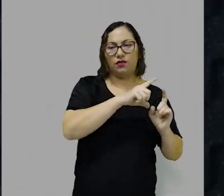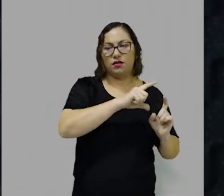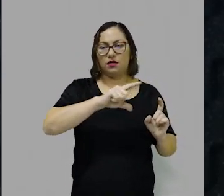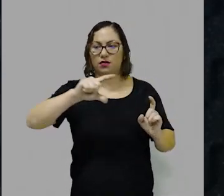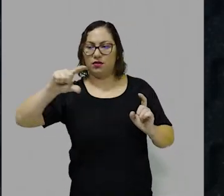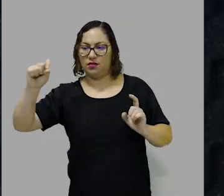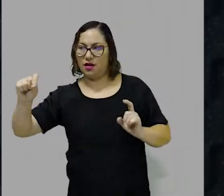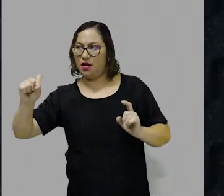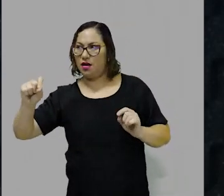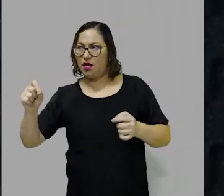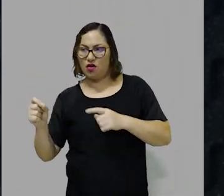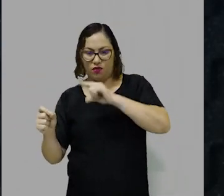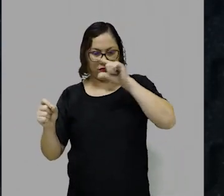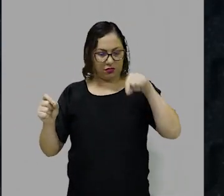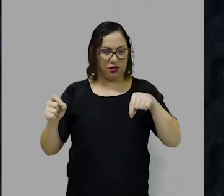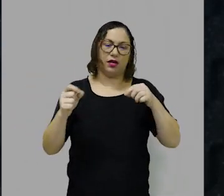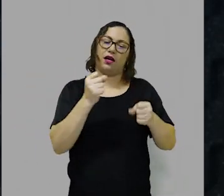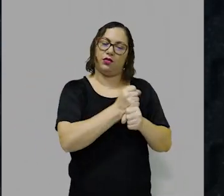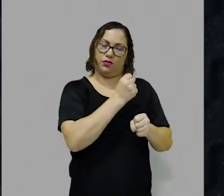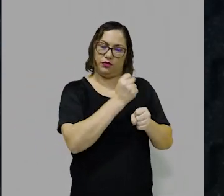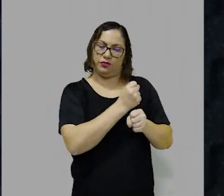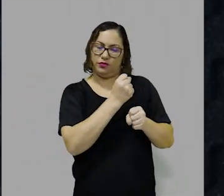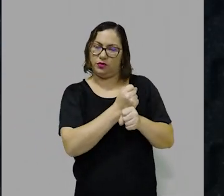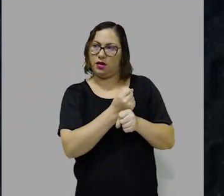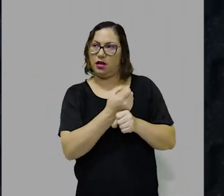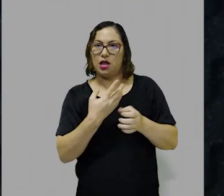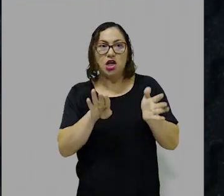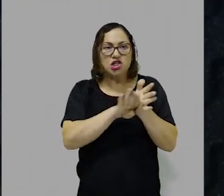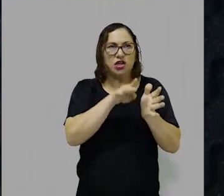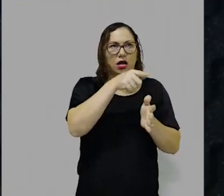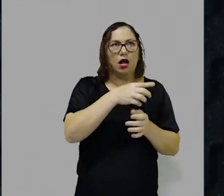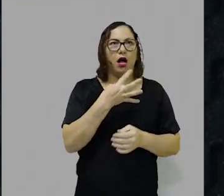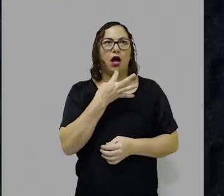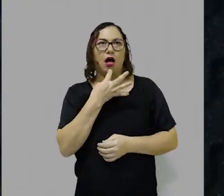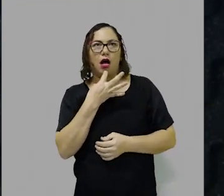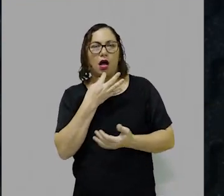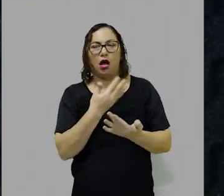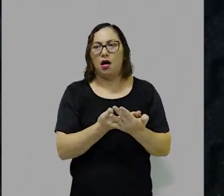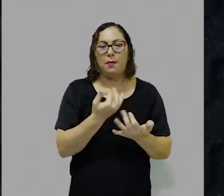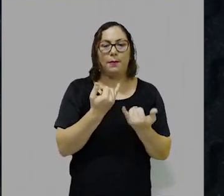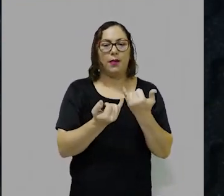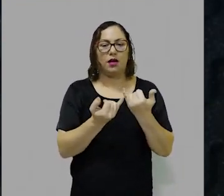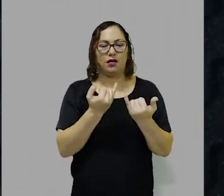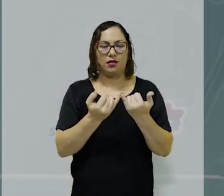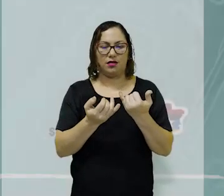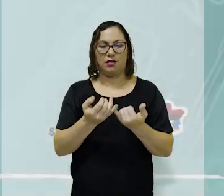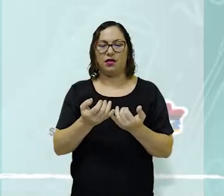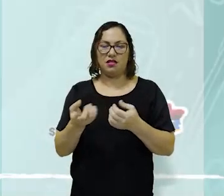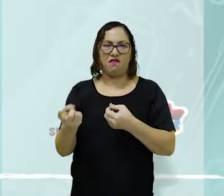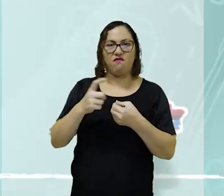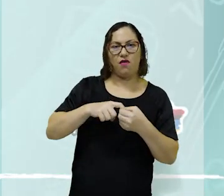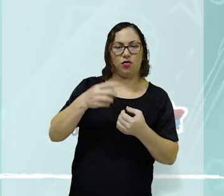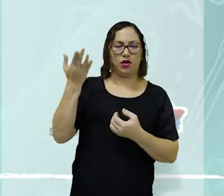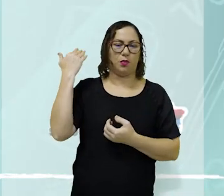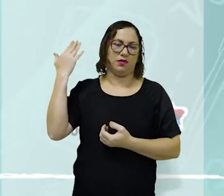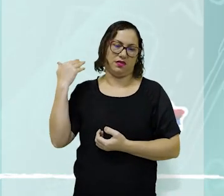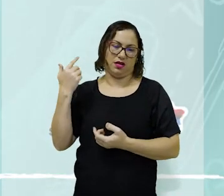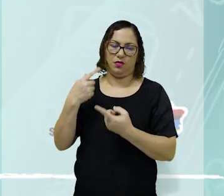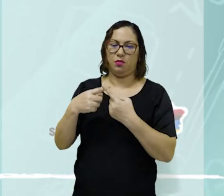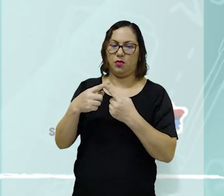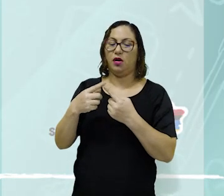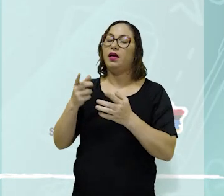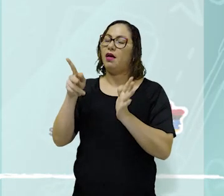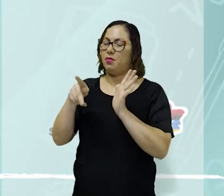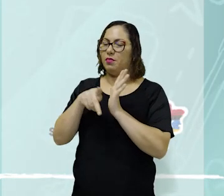de história, volta ao passado, porque parece que você está num prédio literalmente europeu. Um arquiteto